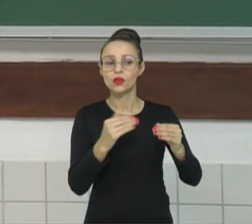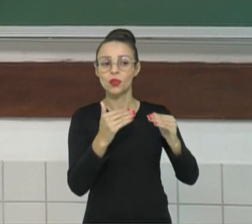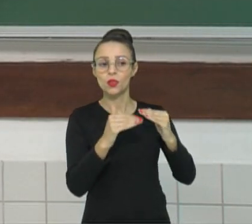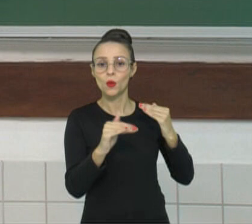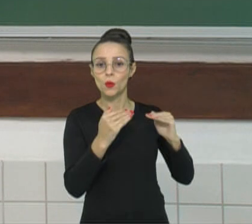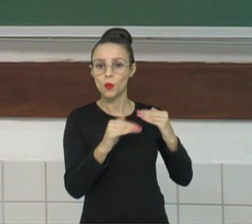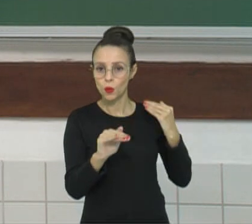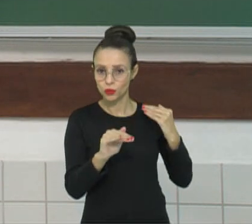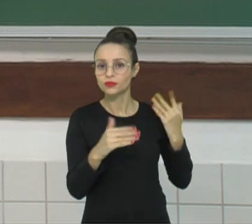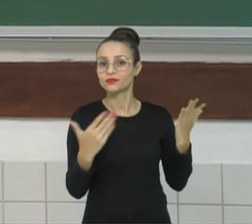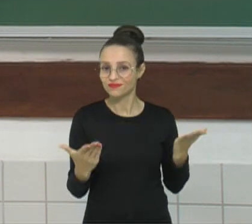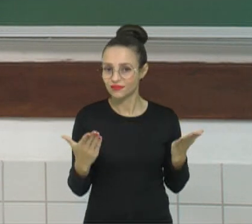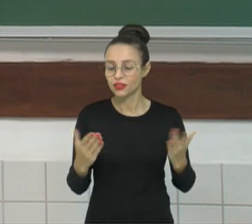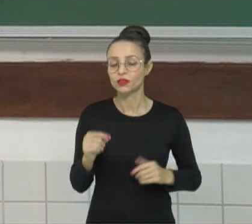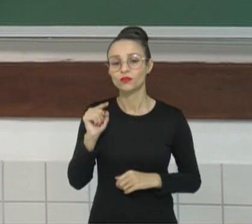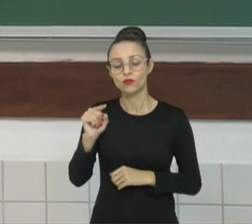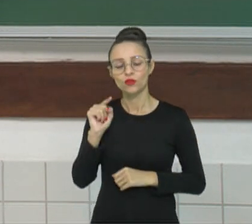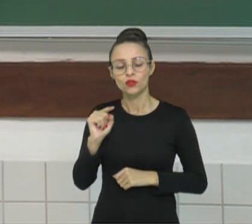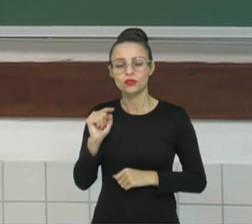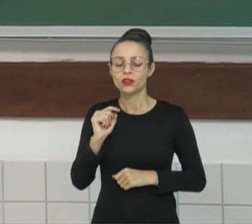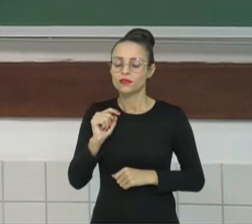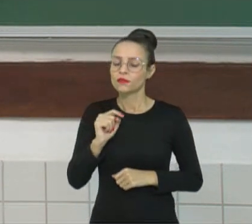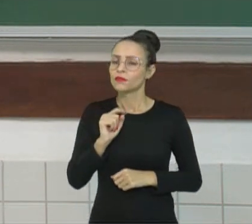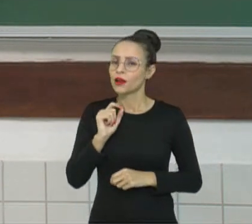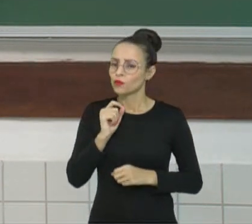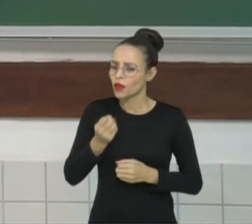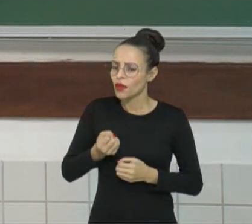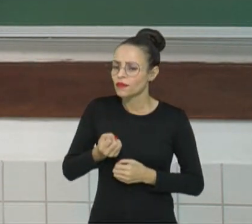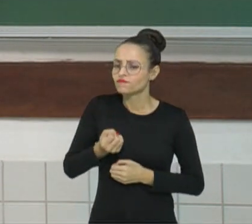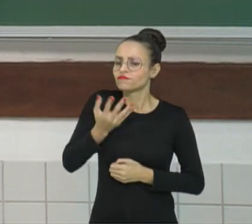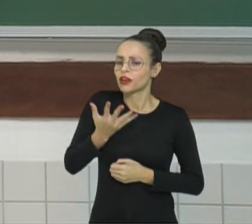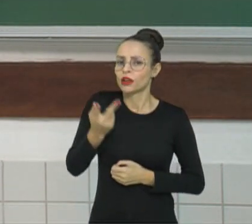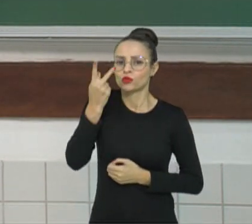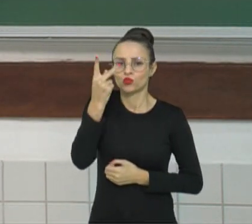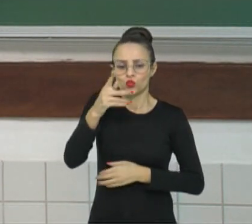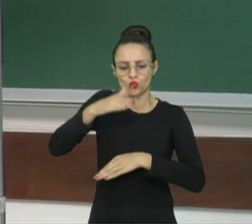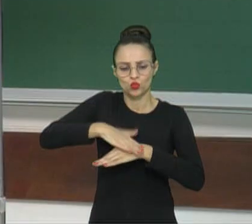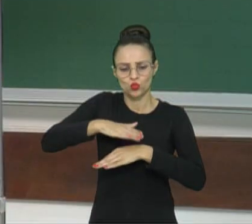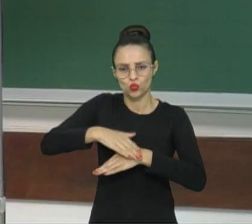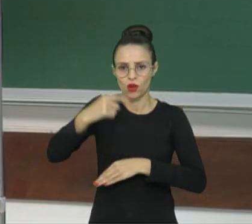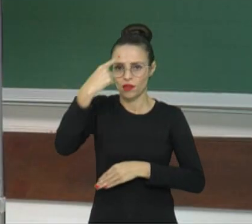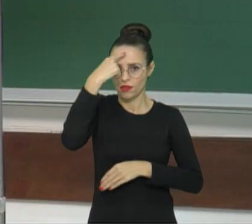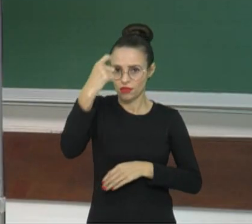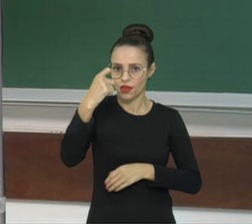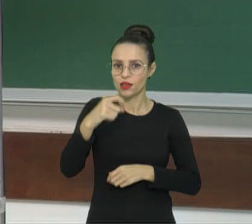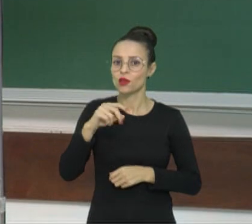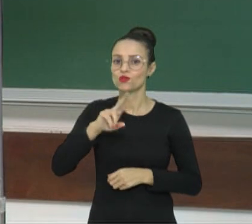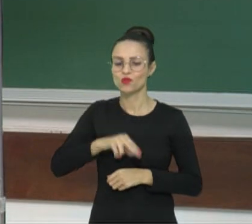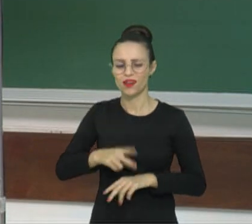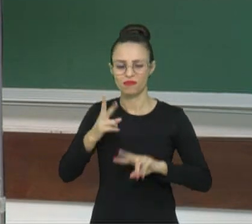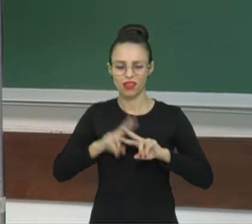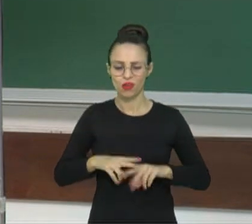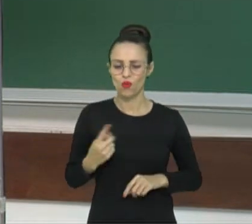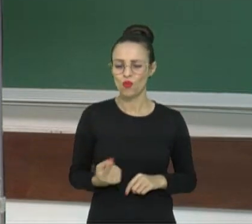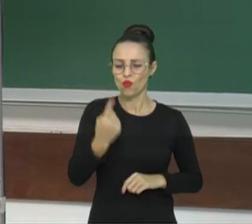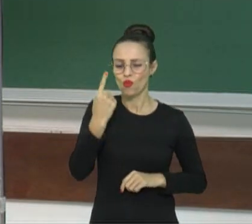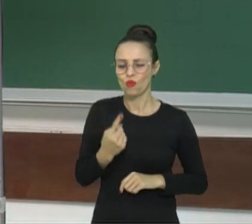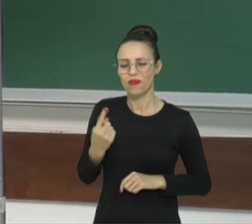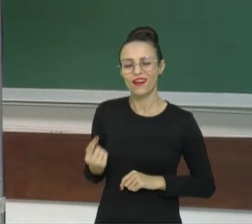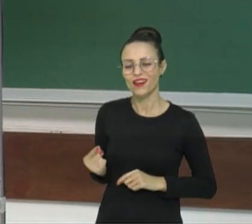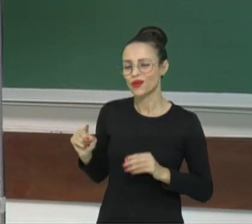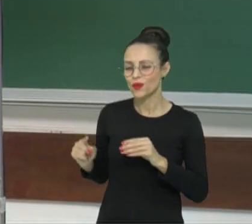desse teor contrário. Então, para você ir formando, né, as suas ideias, e a gente acaba nunca se prendendo a uma notícia só. É